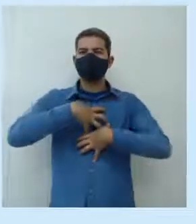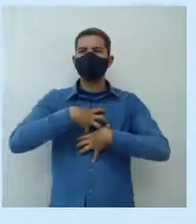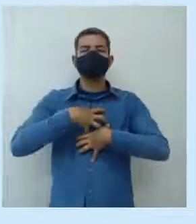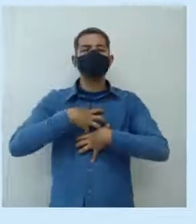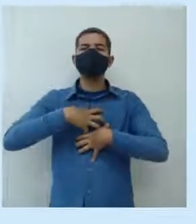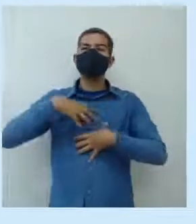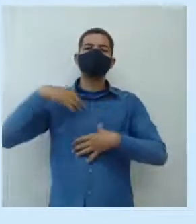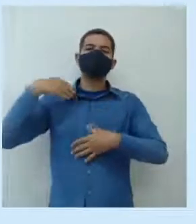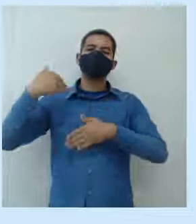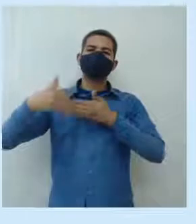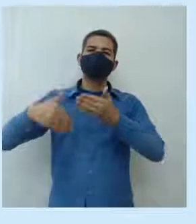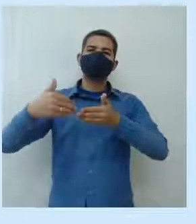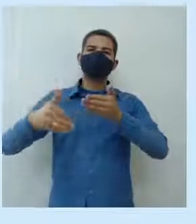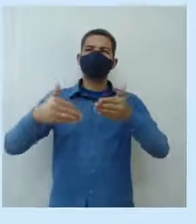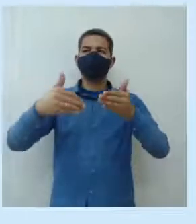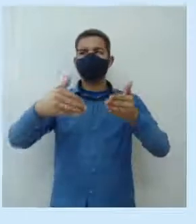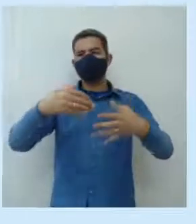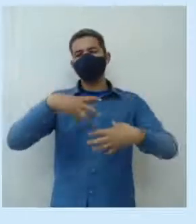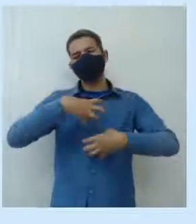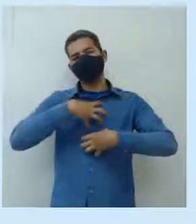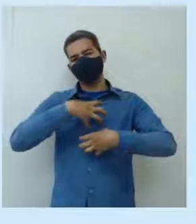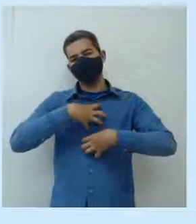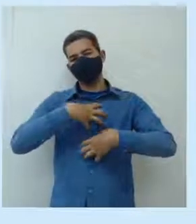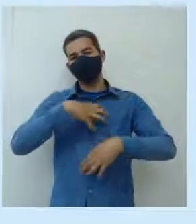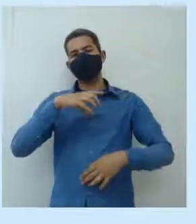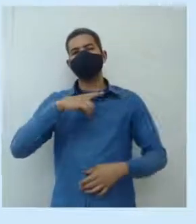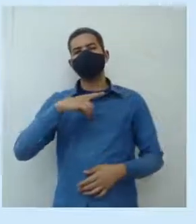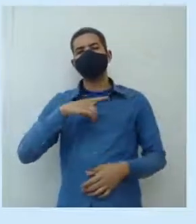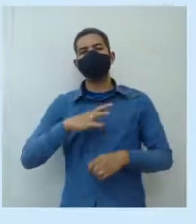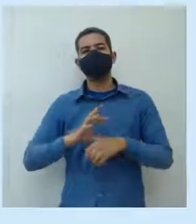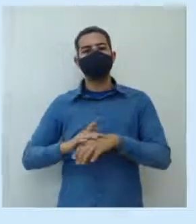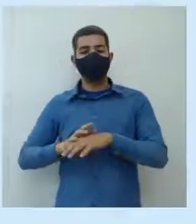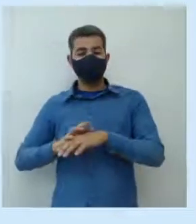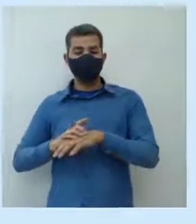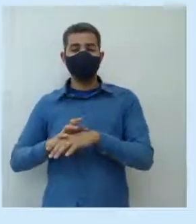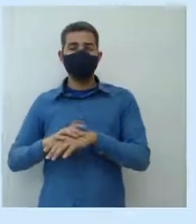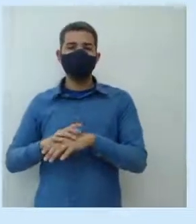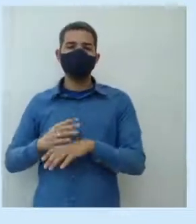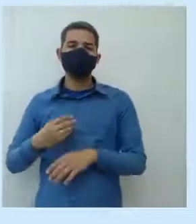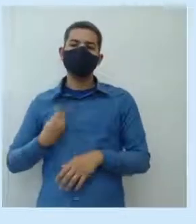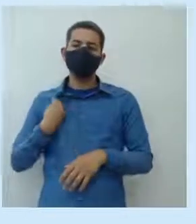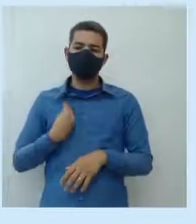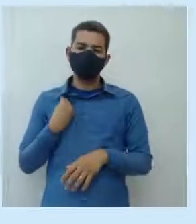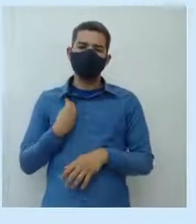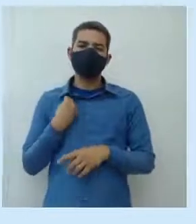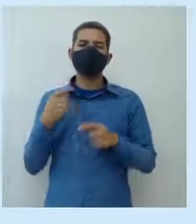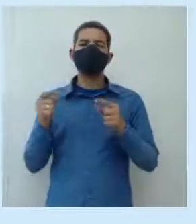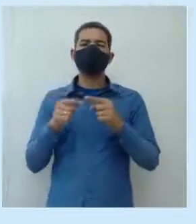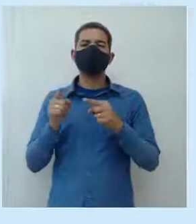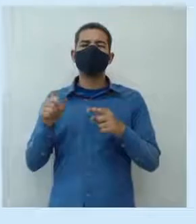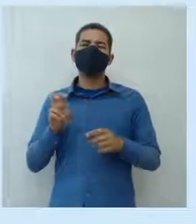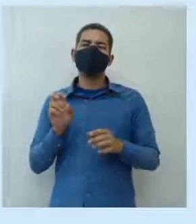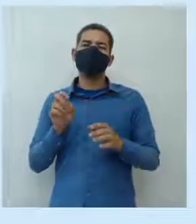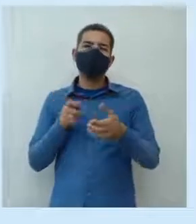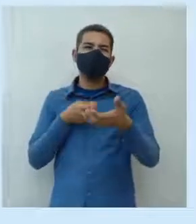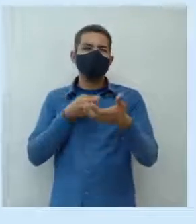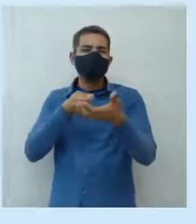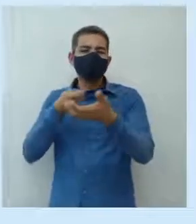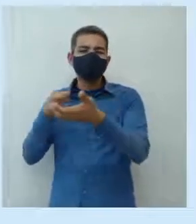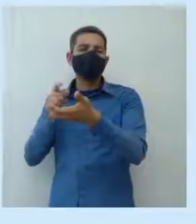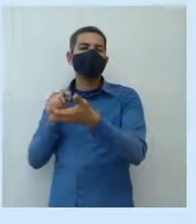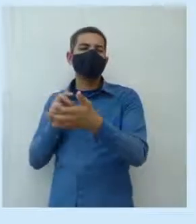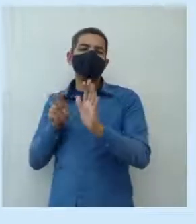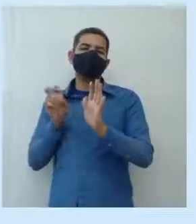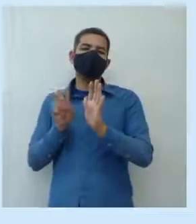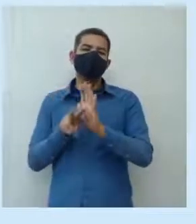passar do tempo, né, gradualmente, pode aparecer diversas doenças relacionadas aí a esse veneno que vai estar dentro